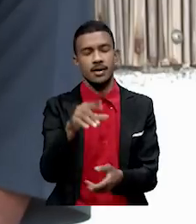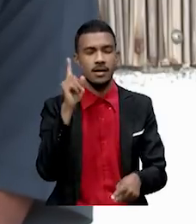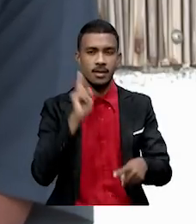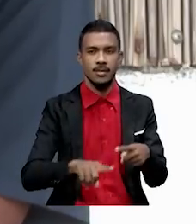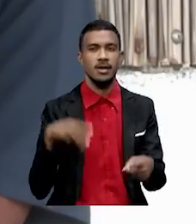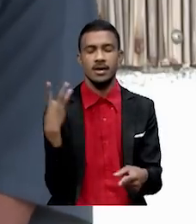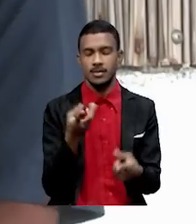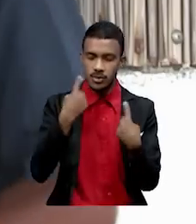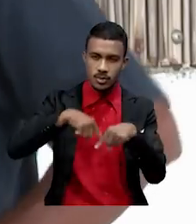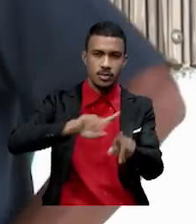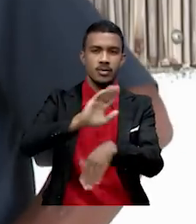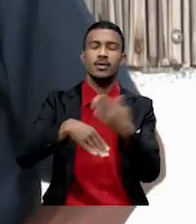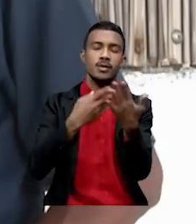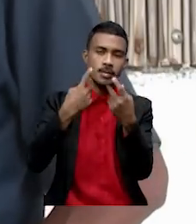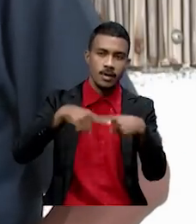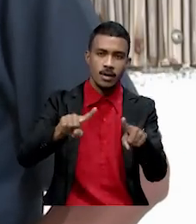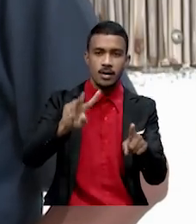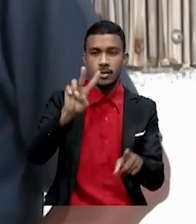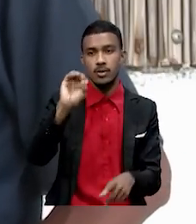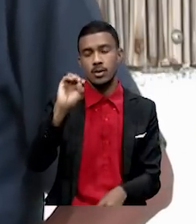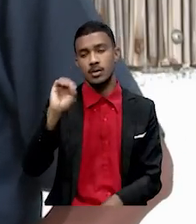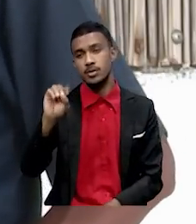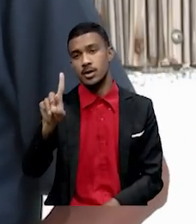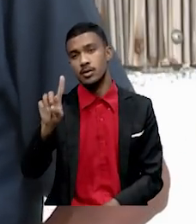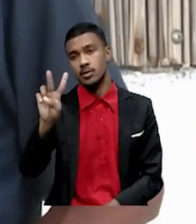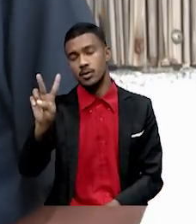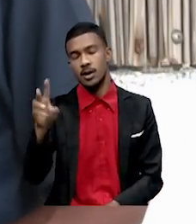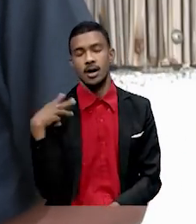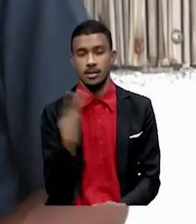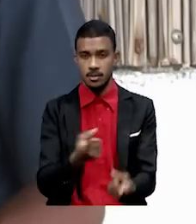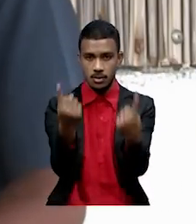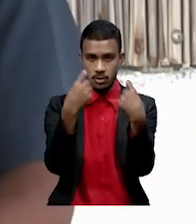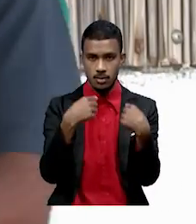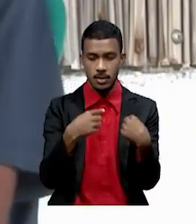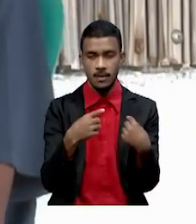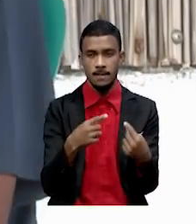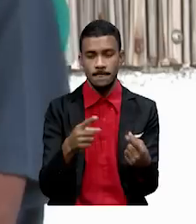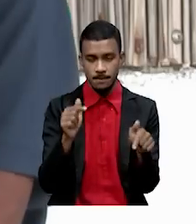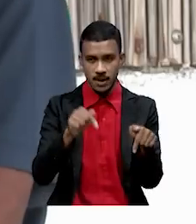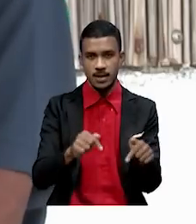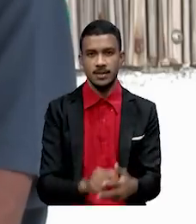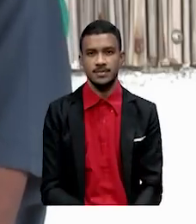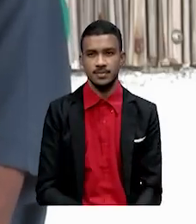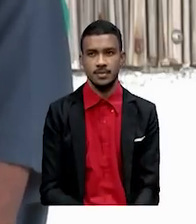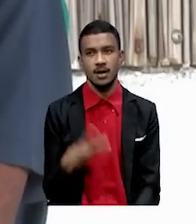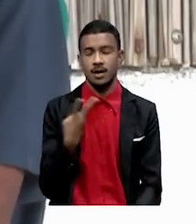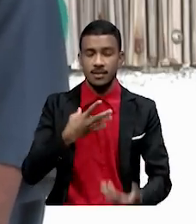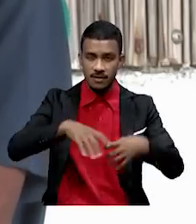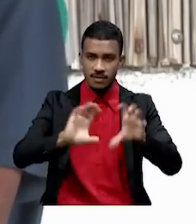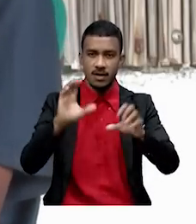itamu tu. Ne ma fin 2001 2002 ma amtume. Amtume ame ne ame